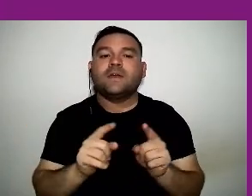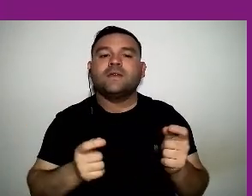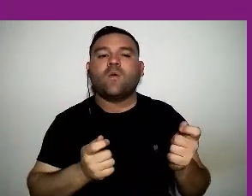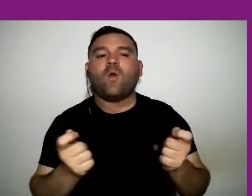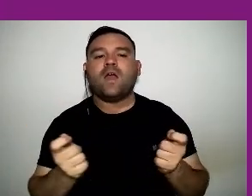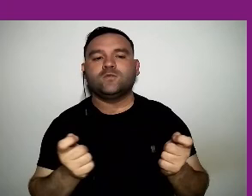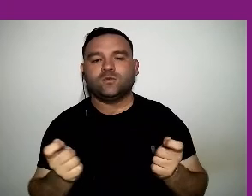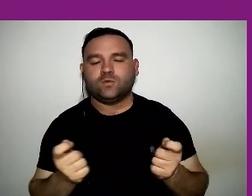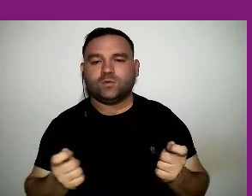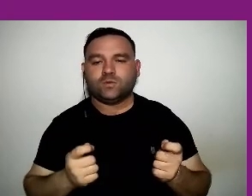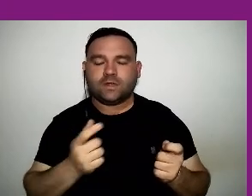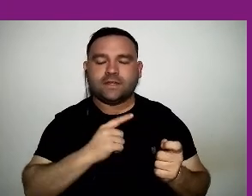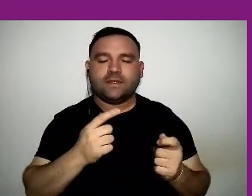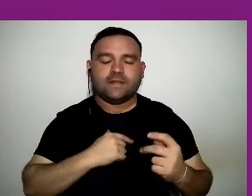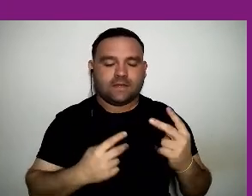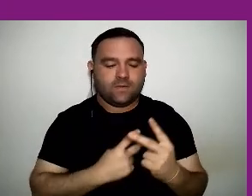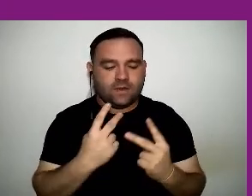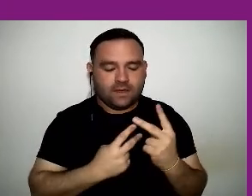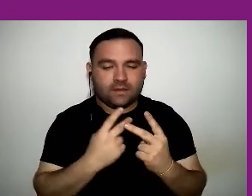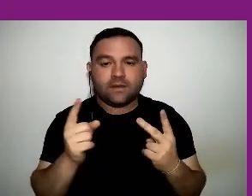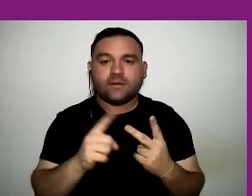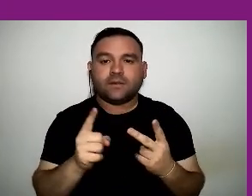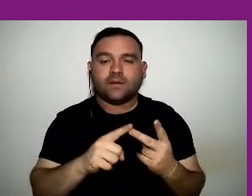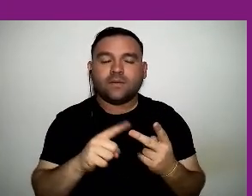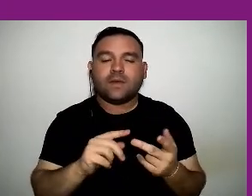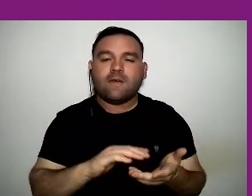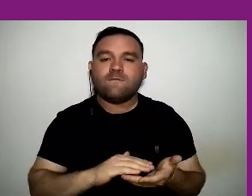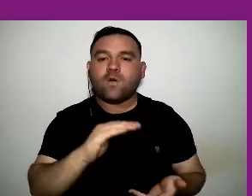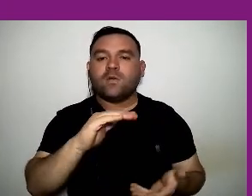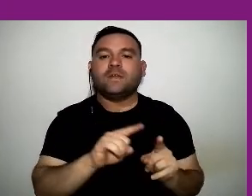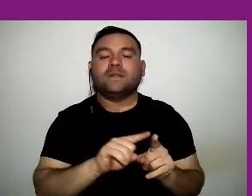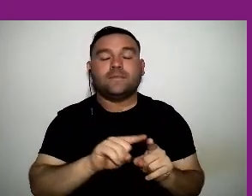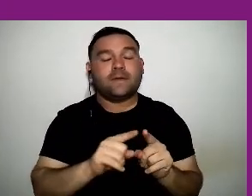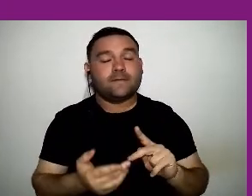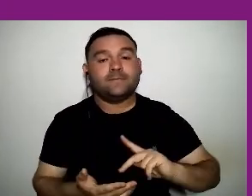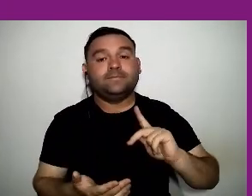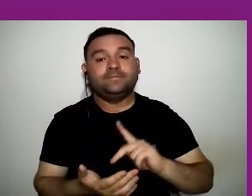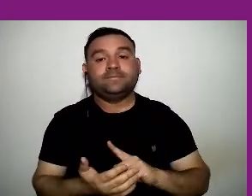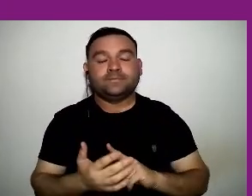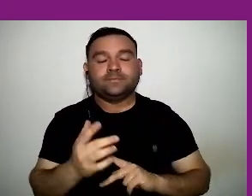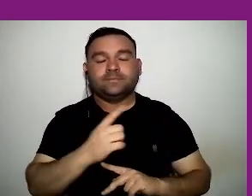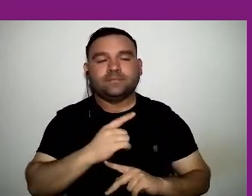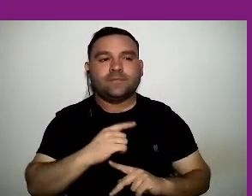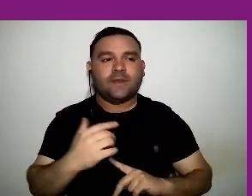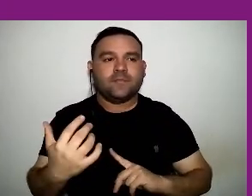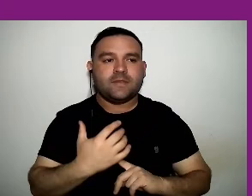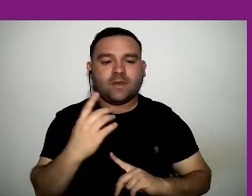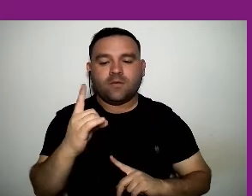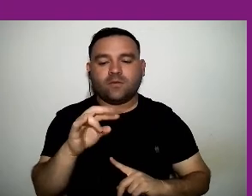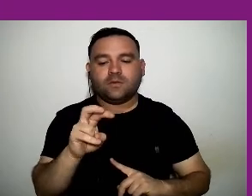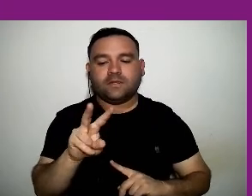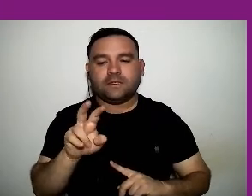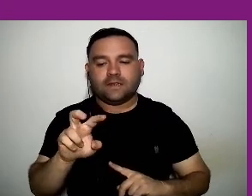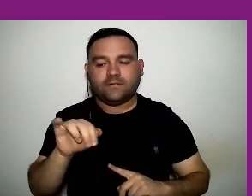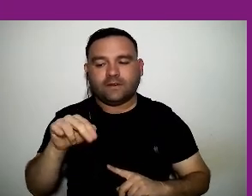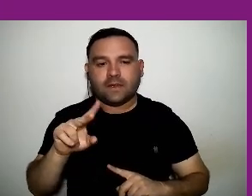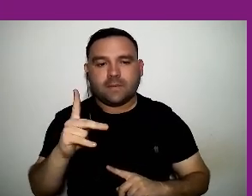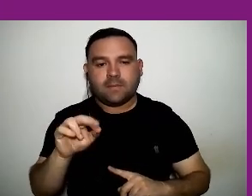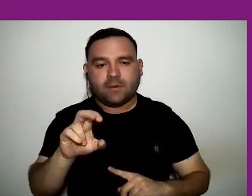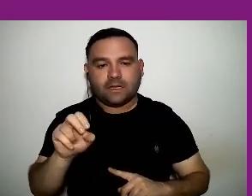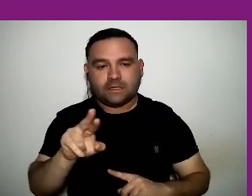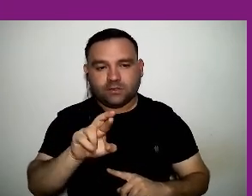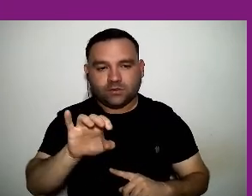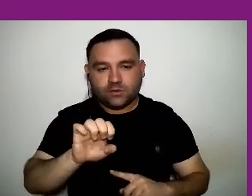a ventilação com volume versus a real pressão de distensão ou driving pressure, ela é